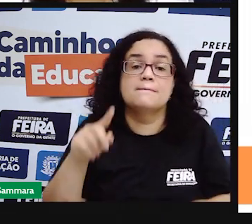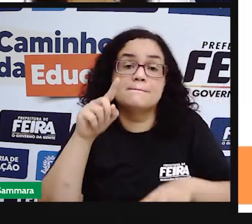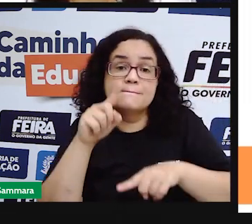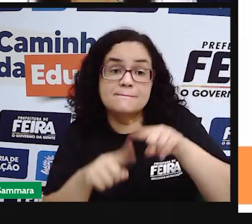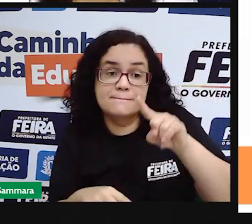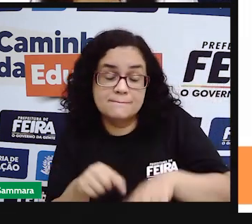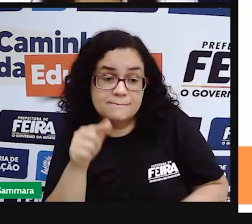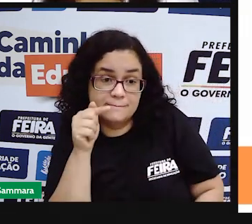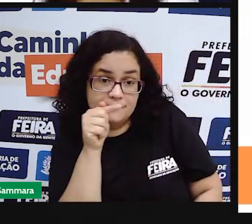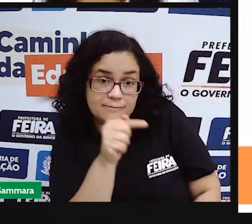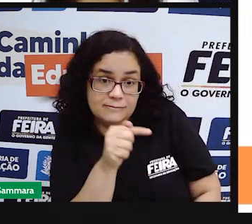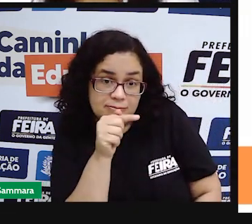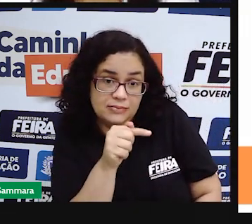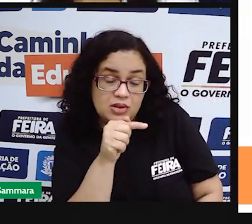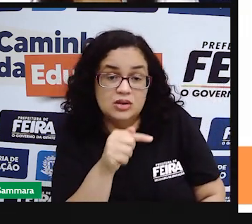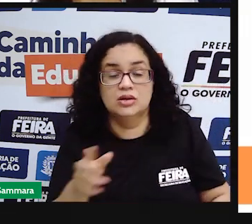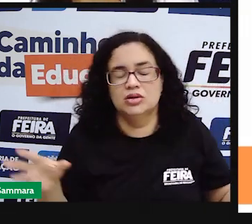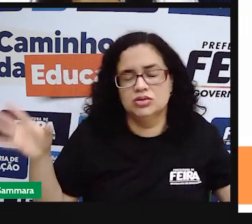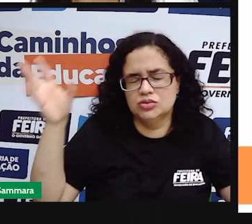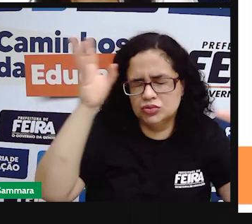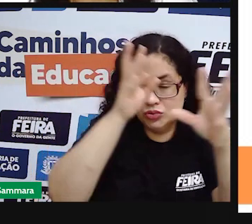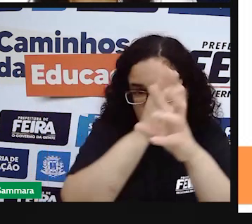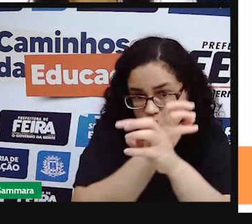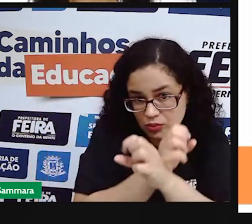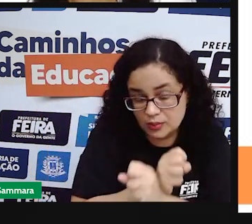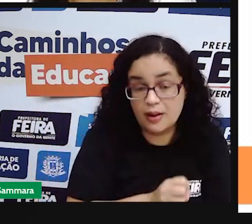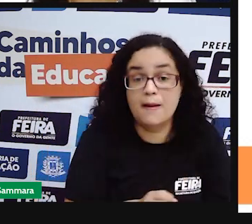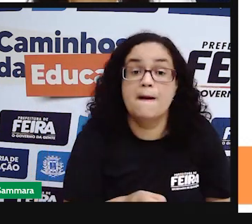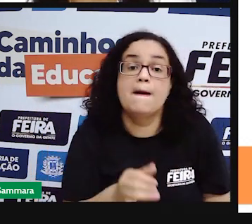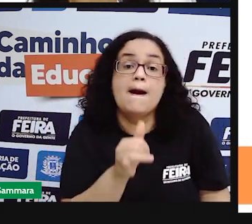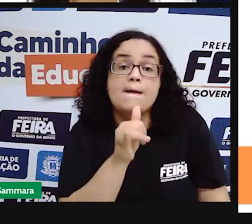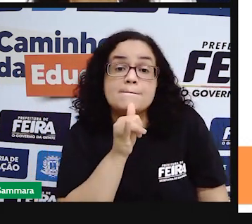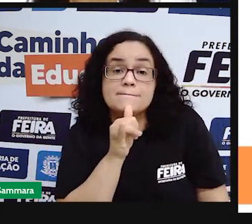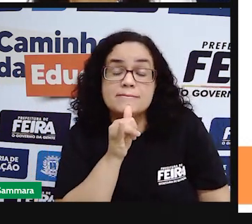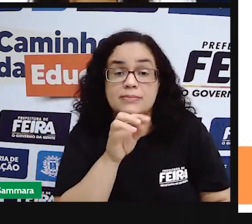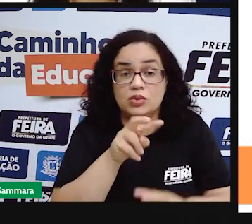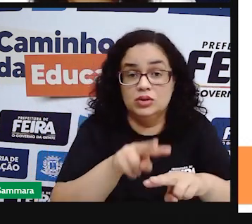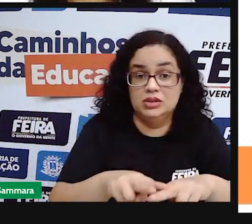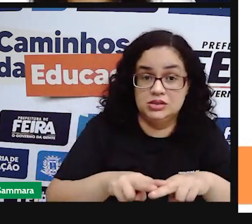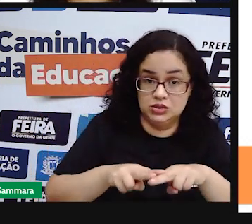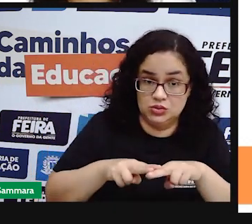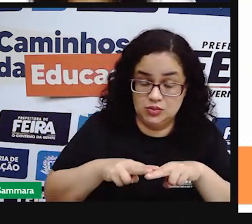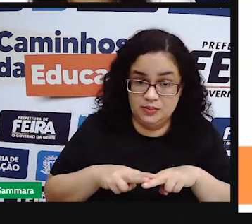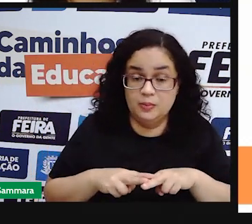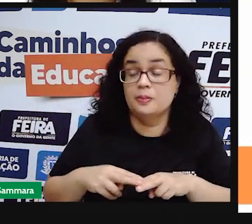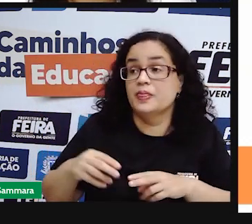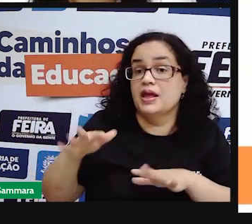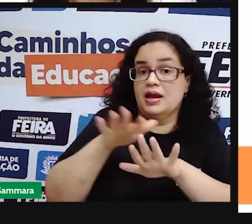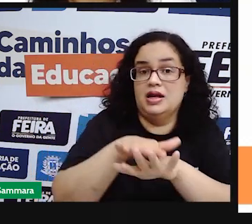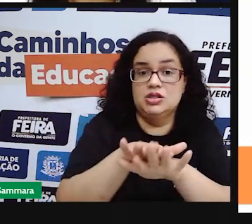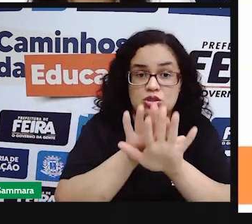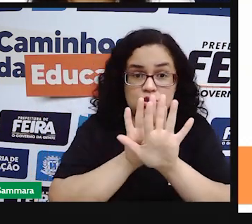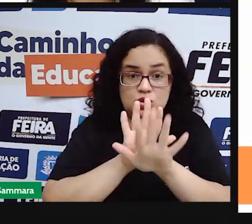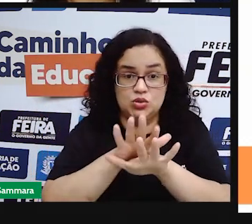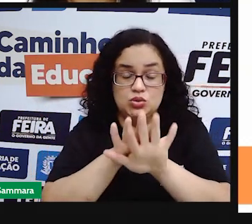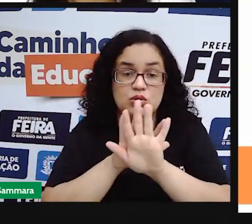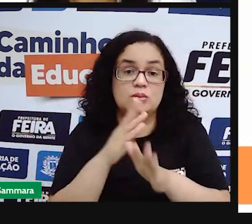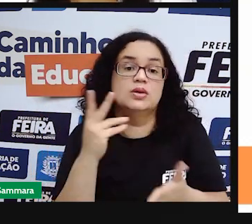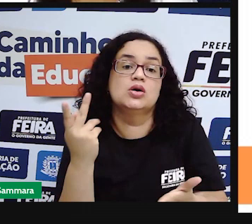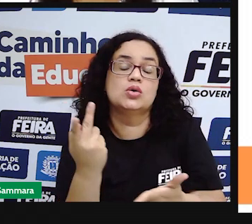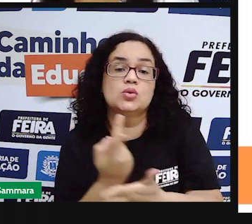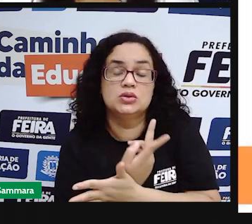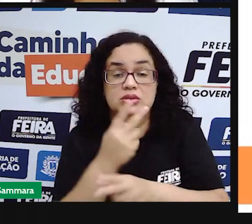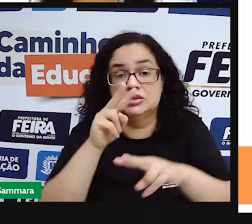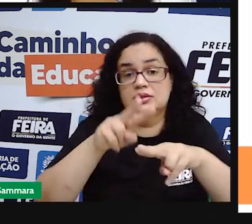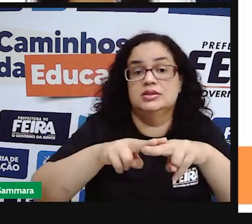objeto opaco. Por esse motivo, né, a projeção da sombra acontece. Ou seja,